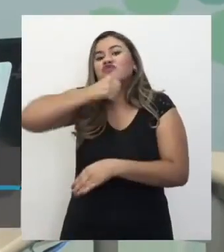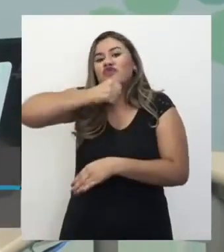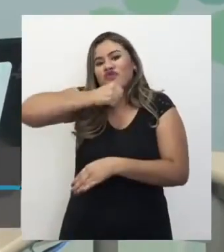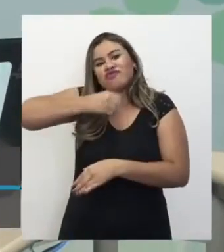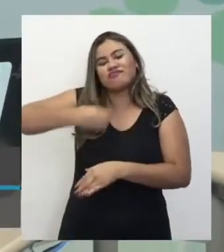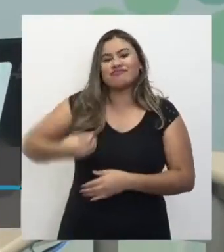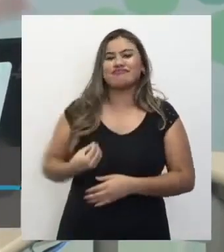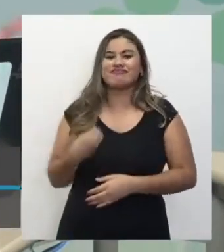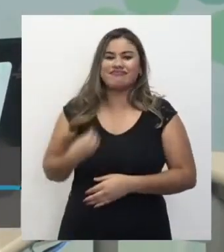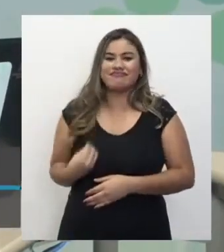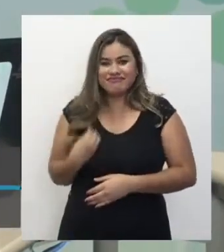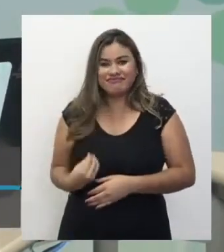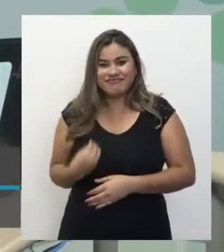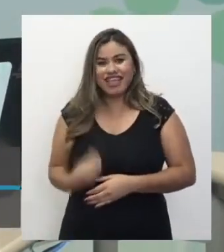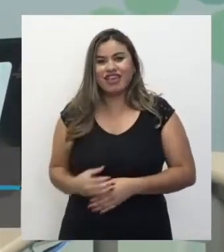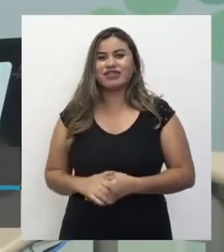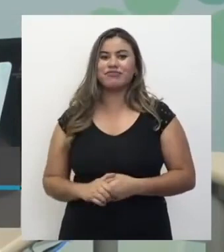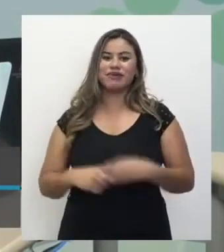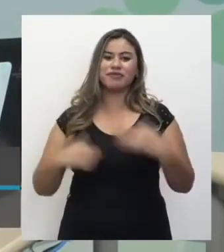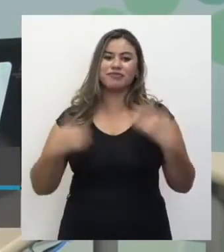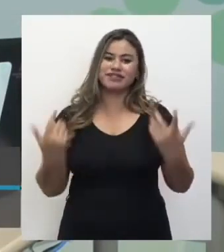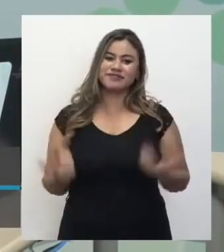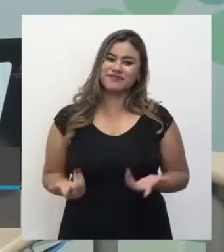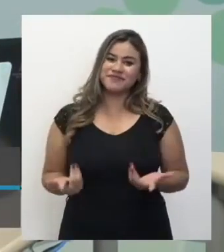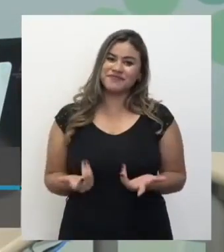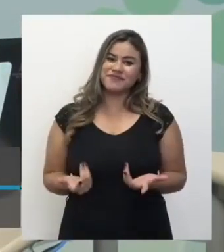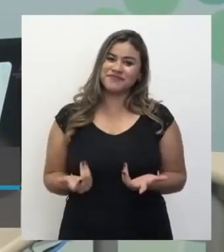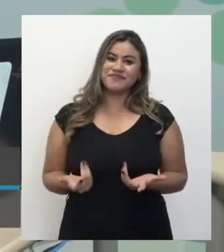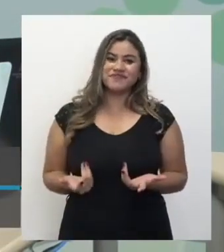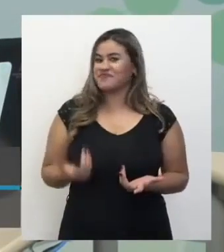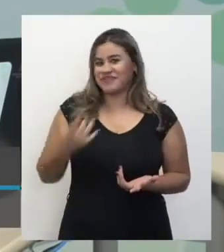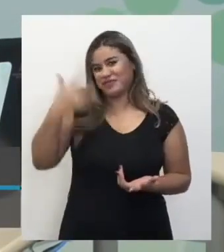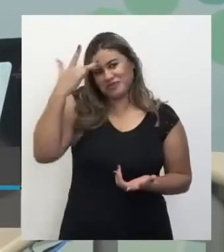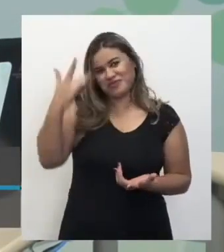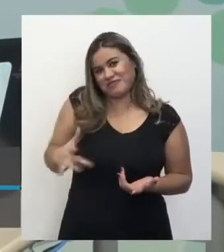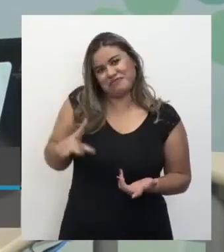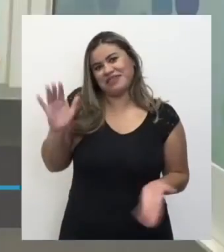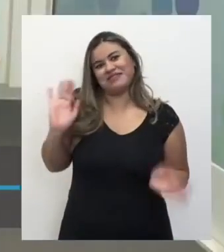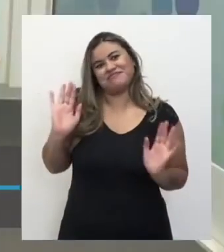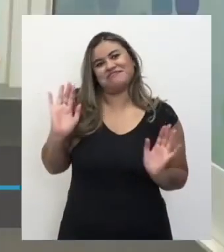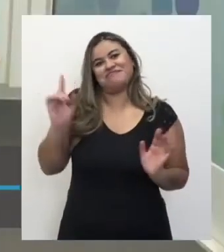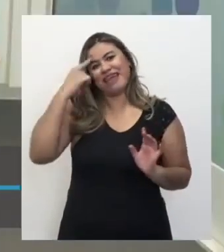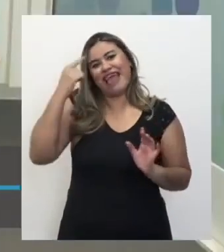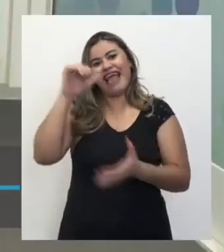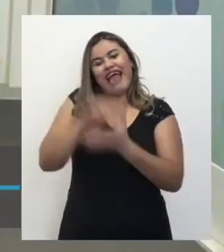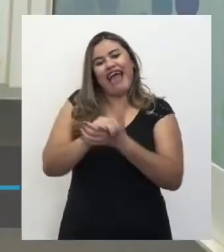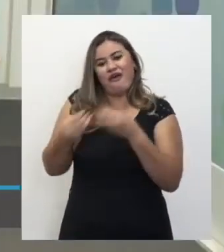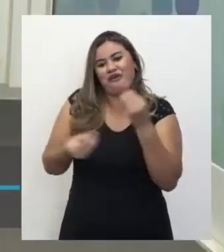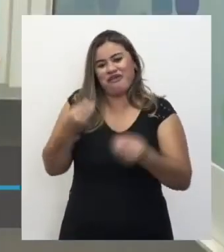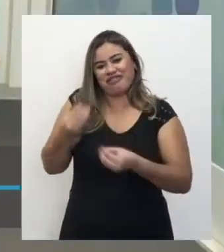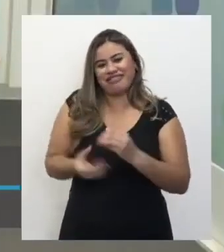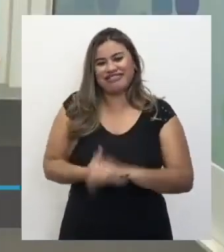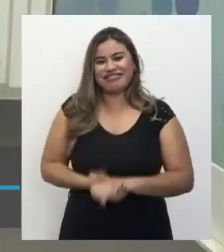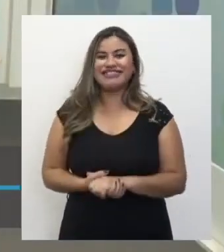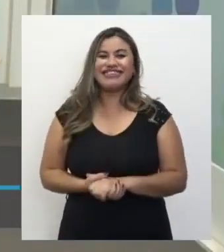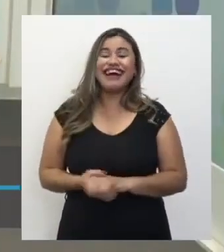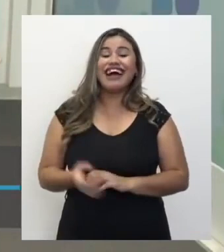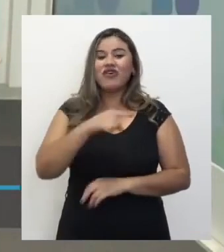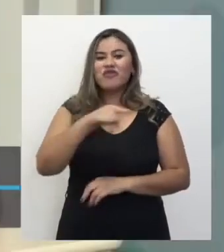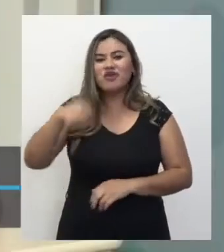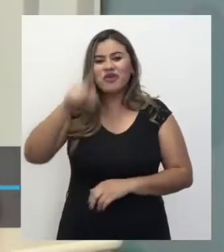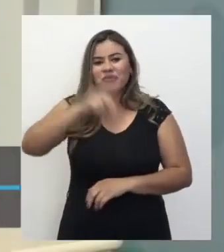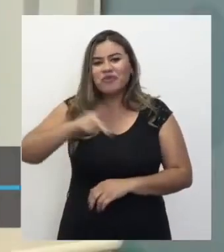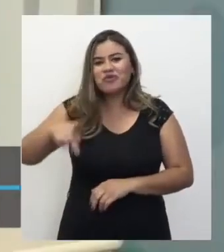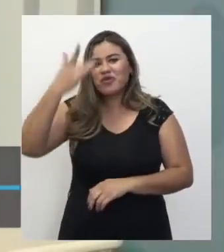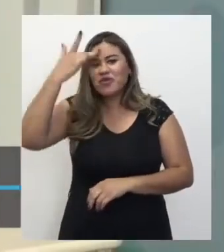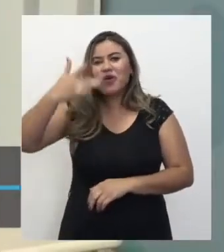então as mulheres Exato. estudavam separadas dos homens, e elas tinham que bordar. E como eu não sabia, nossa, ela ficava Exato. indignada, É igual né? hoje, como é que você quer ser professor sem saber